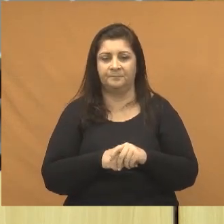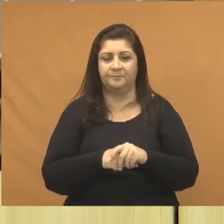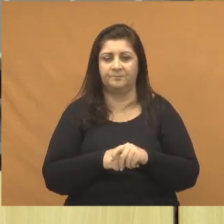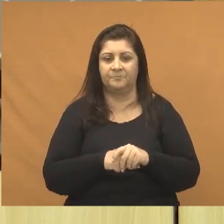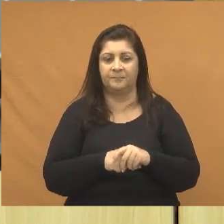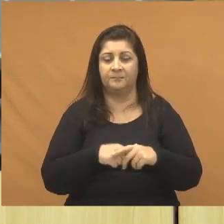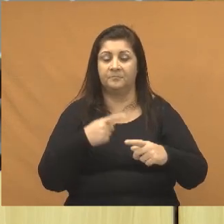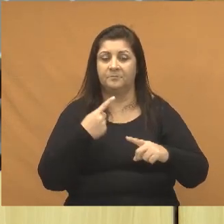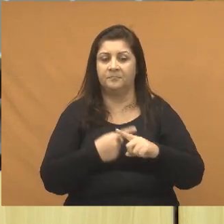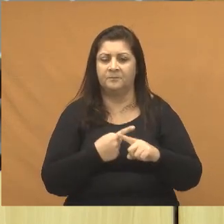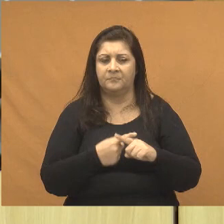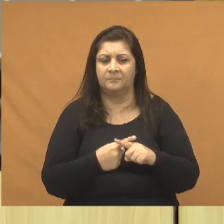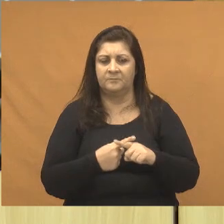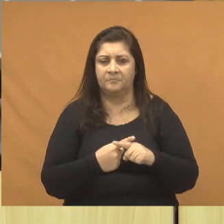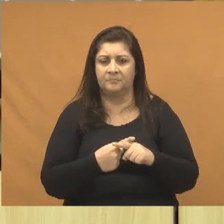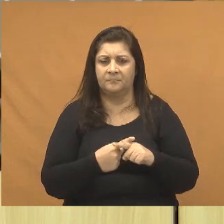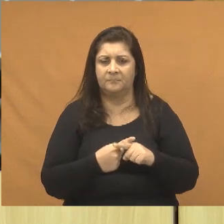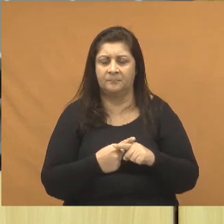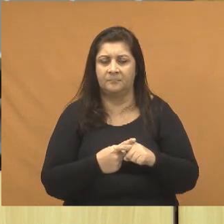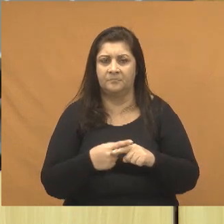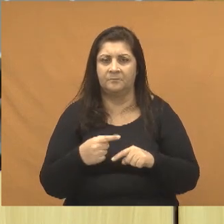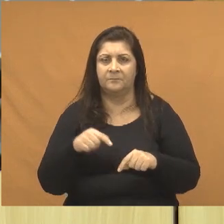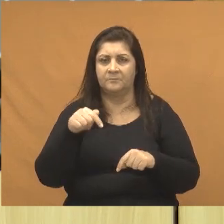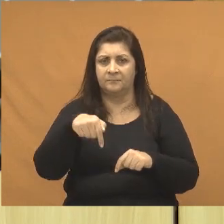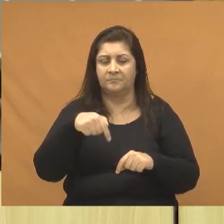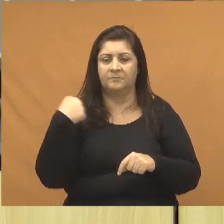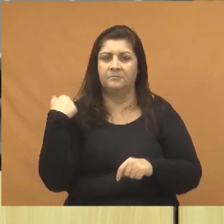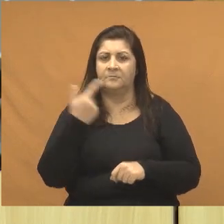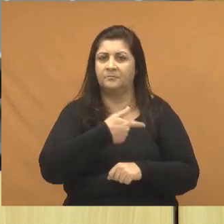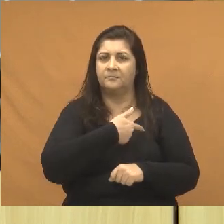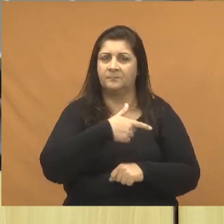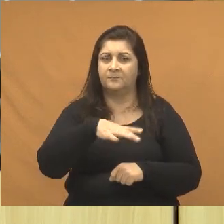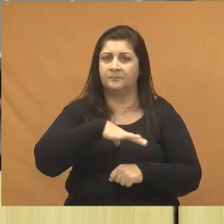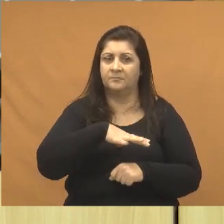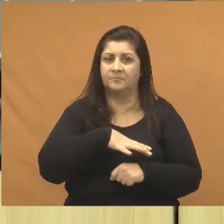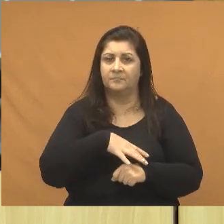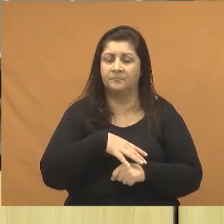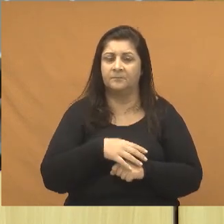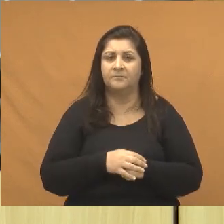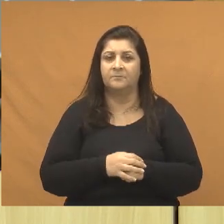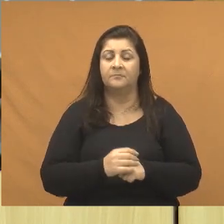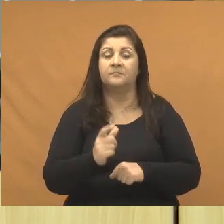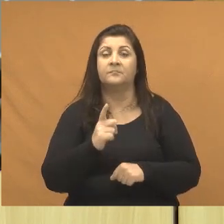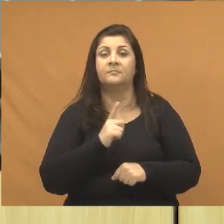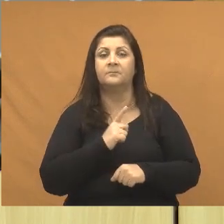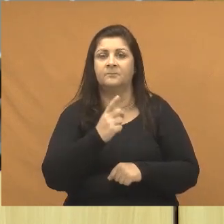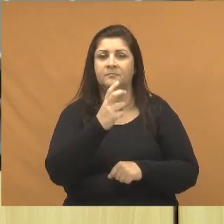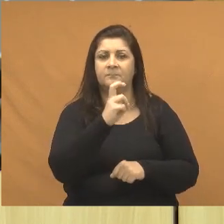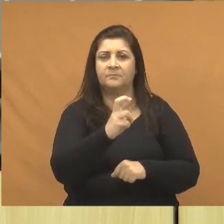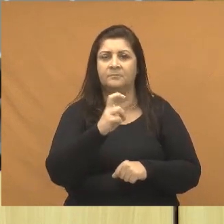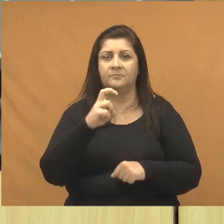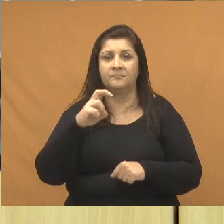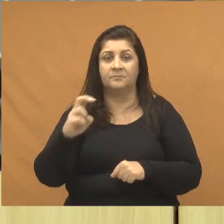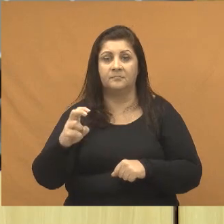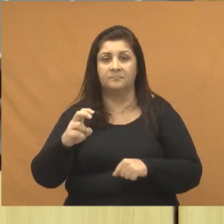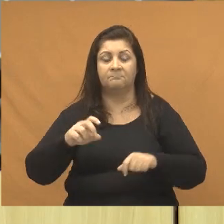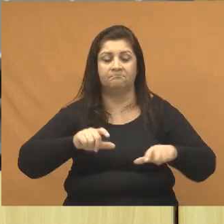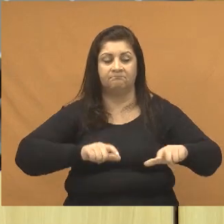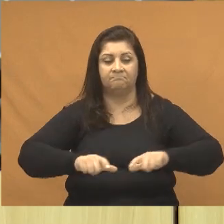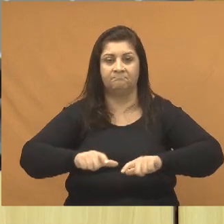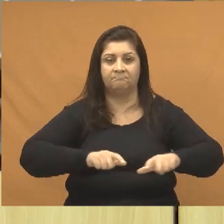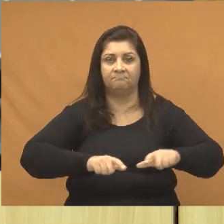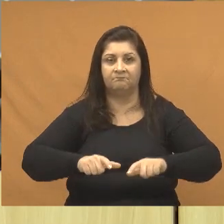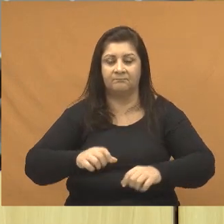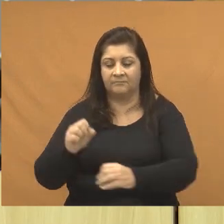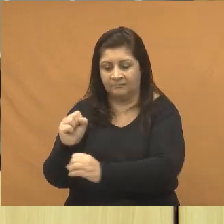da existência em nosso município de 55 servidores que atuam na